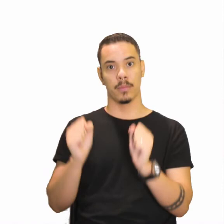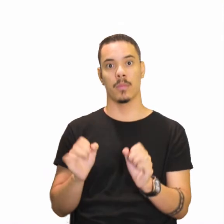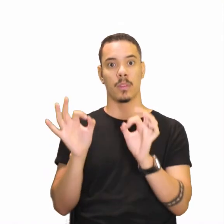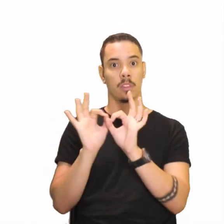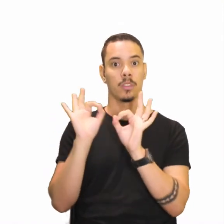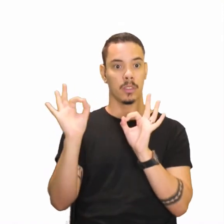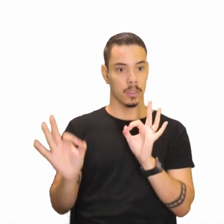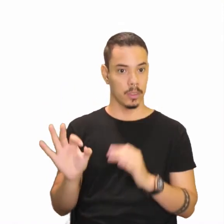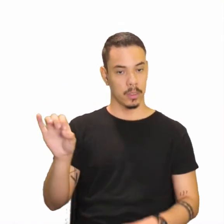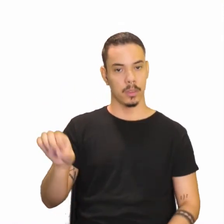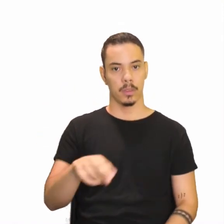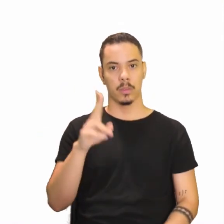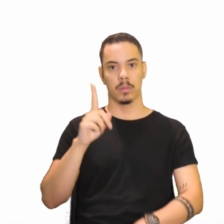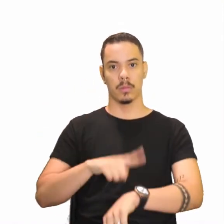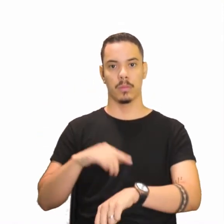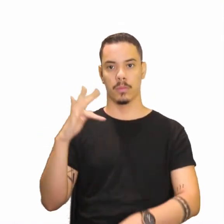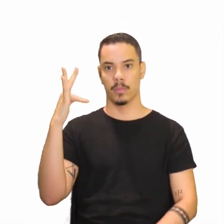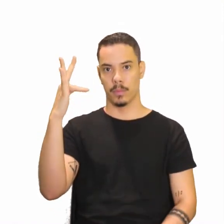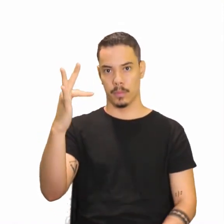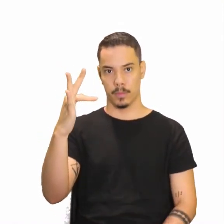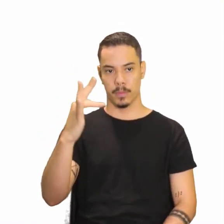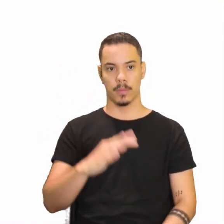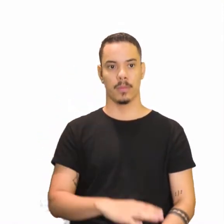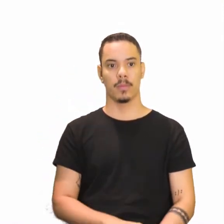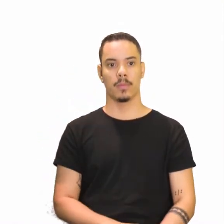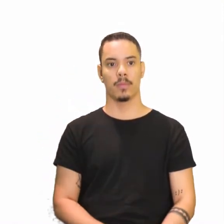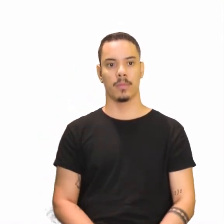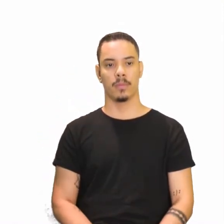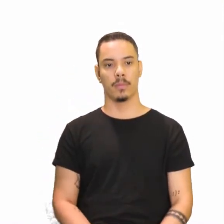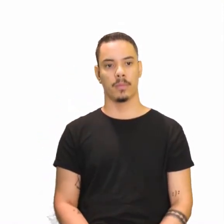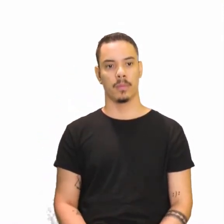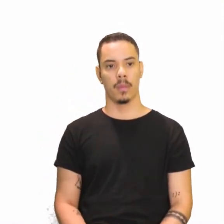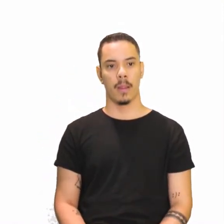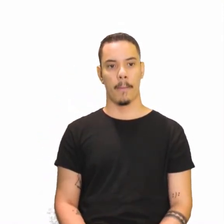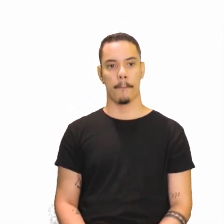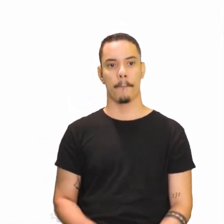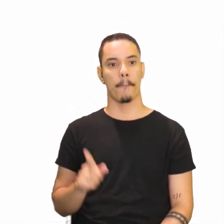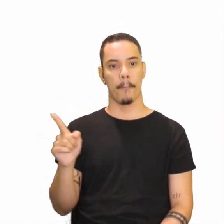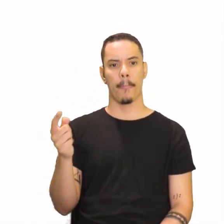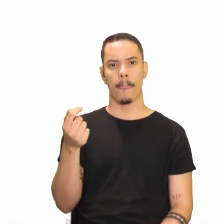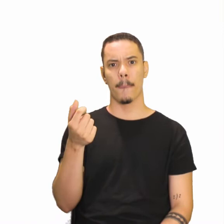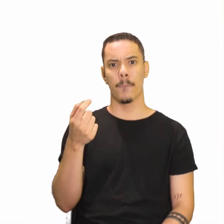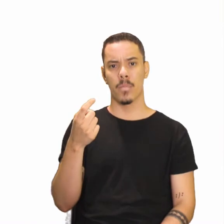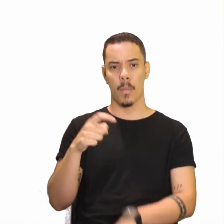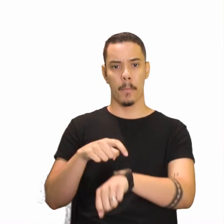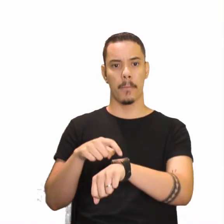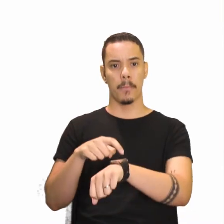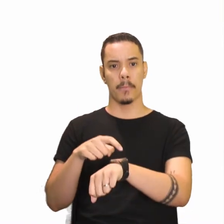distância ou tempo futuro. Há